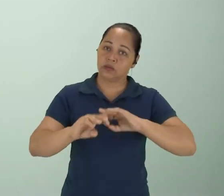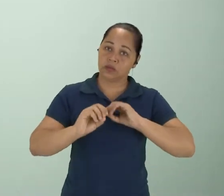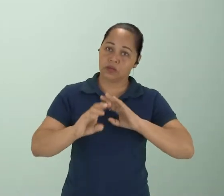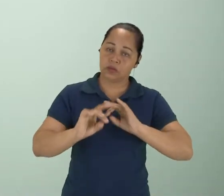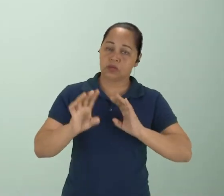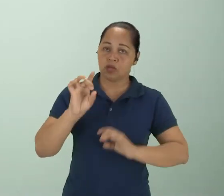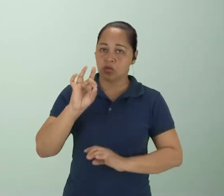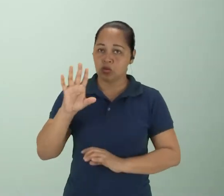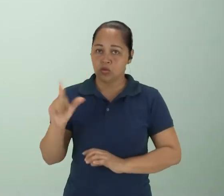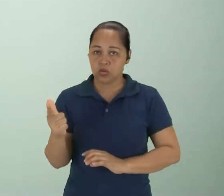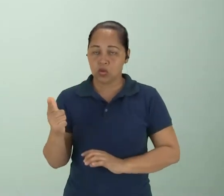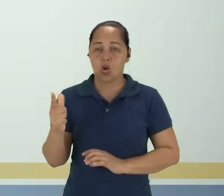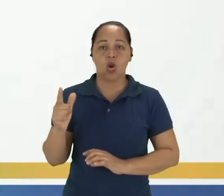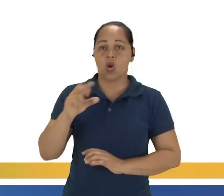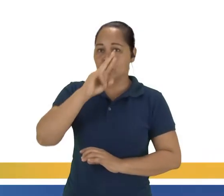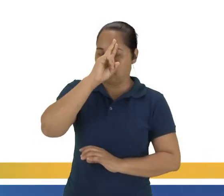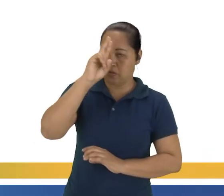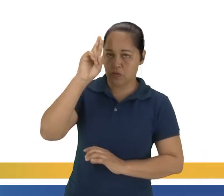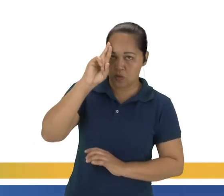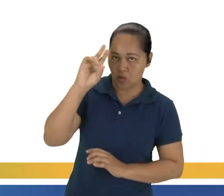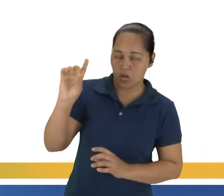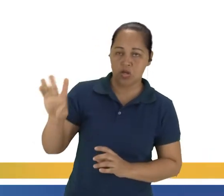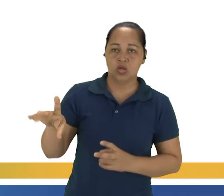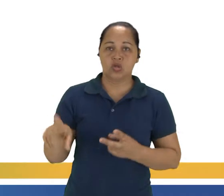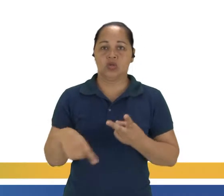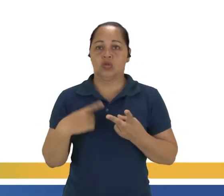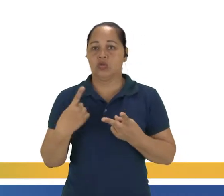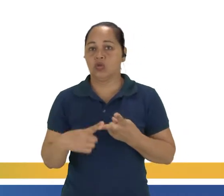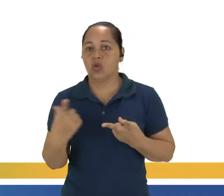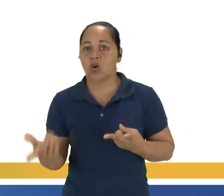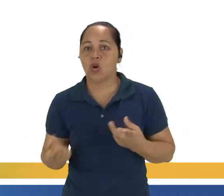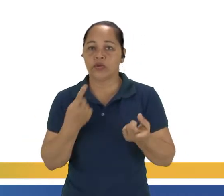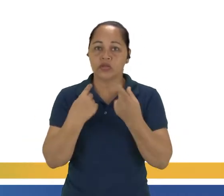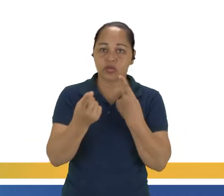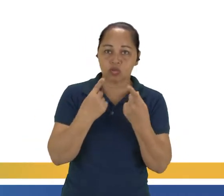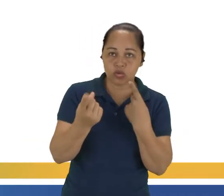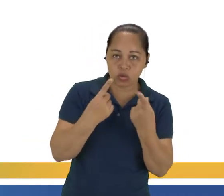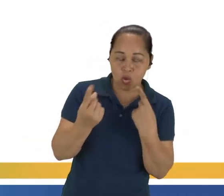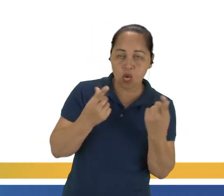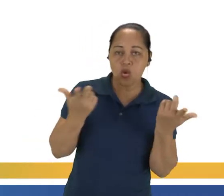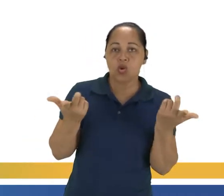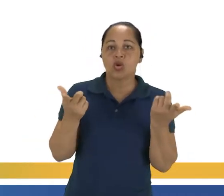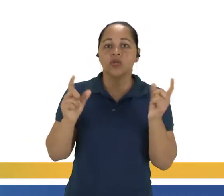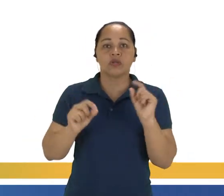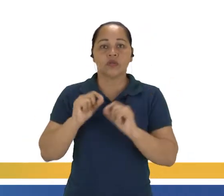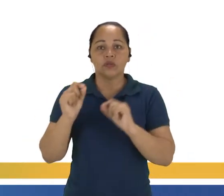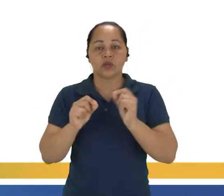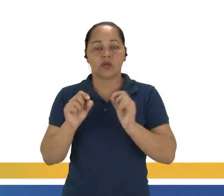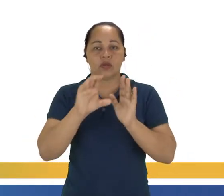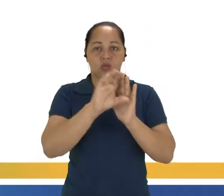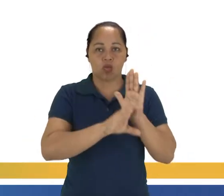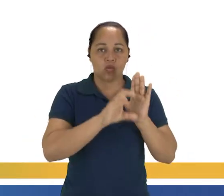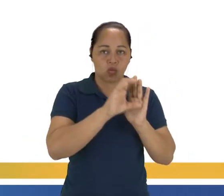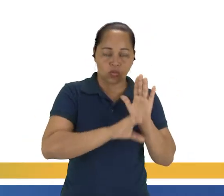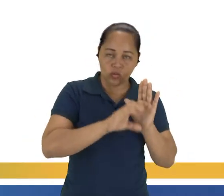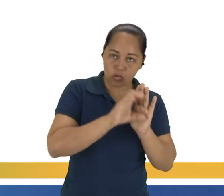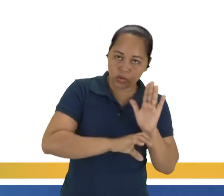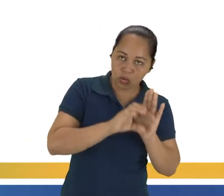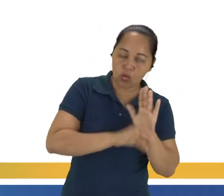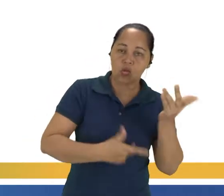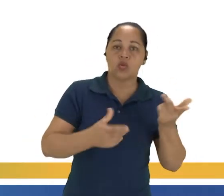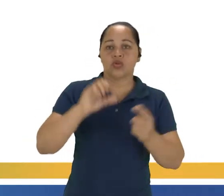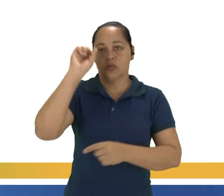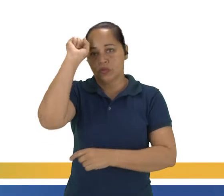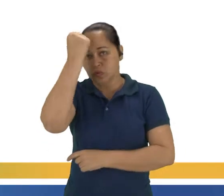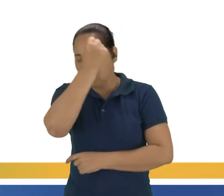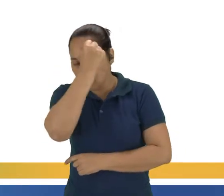não está somente em história, ele não está somente nas discussões baseadas aí no conteúdo histórico, mas também no conteúdo